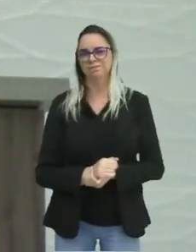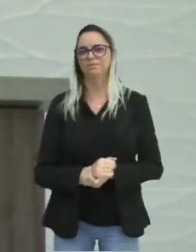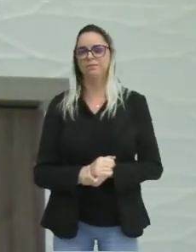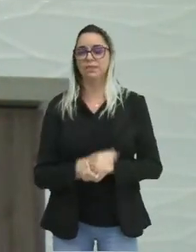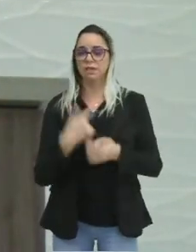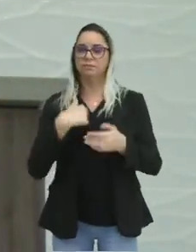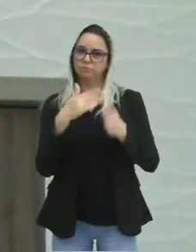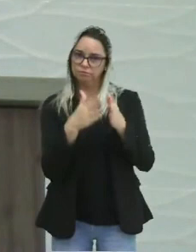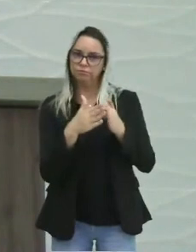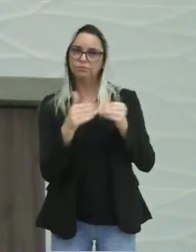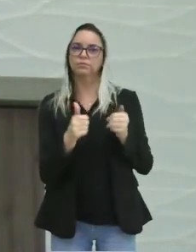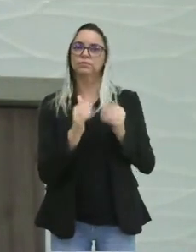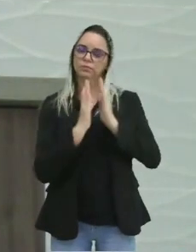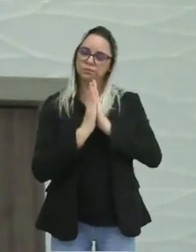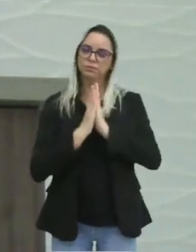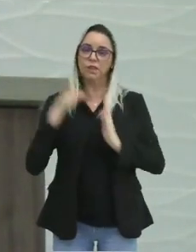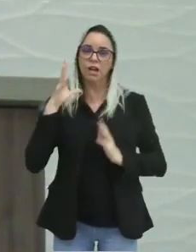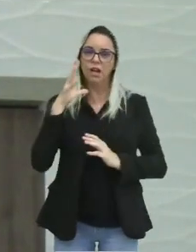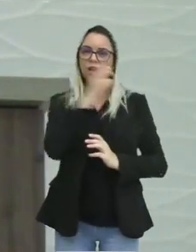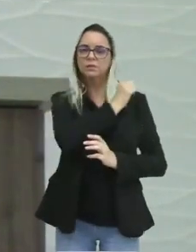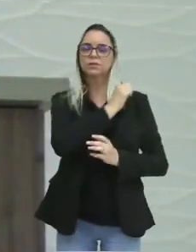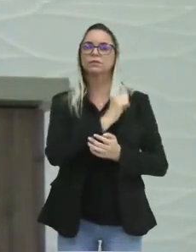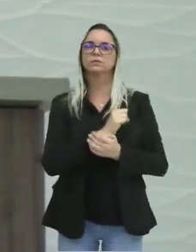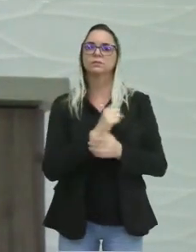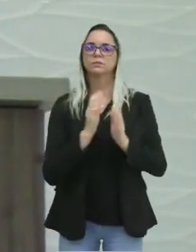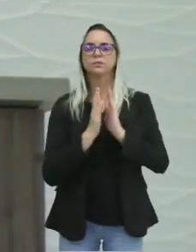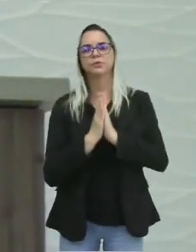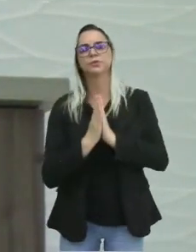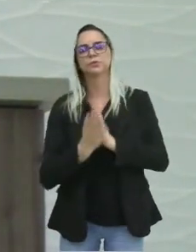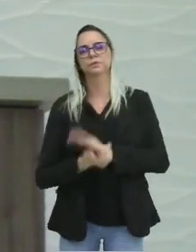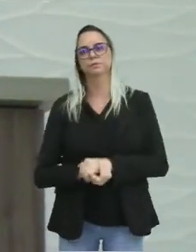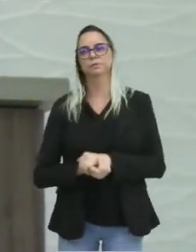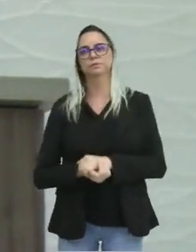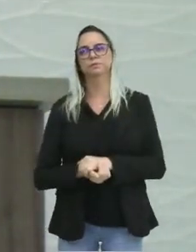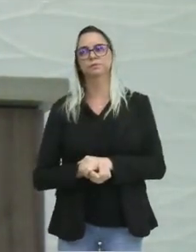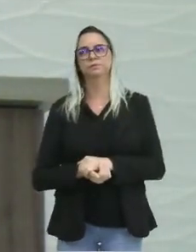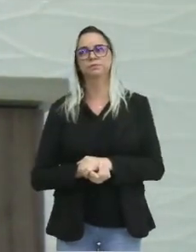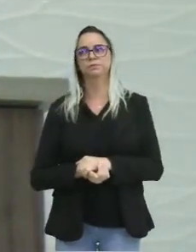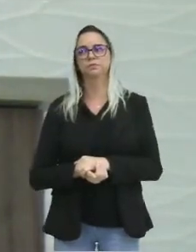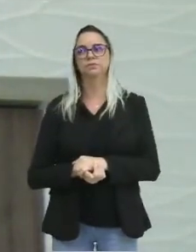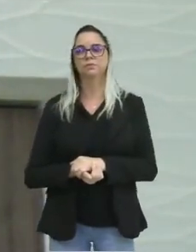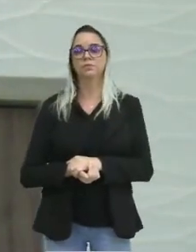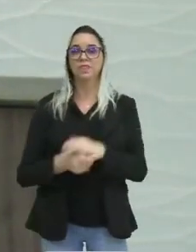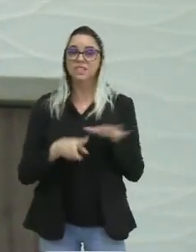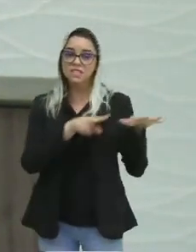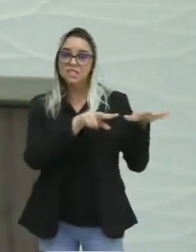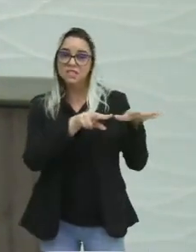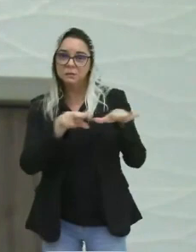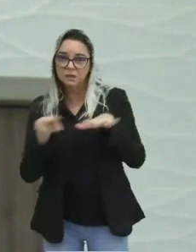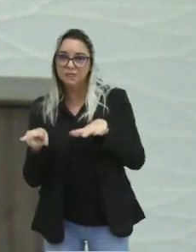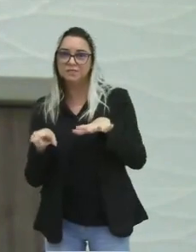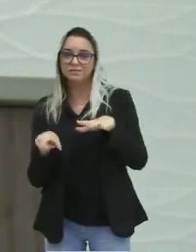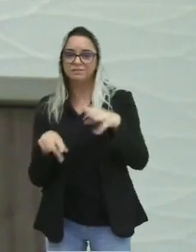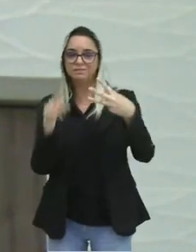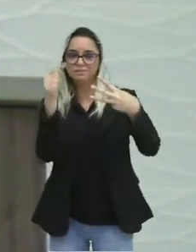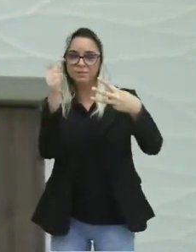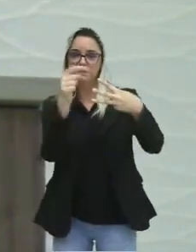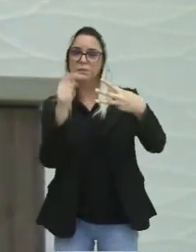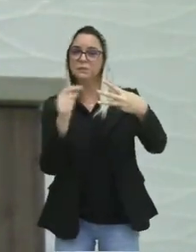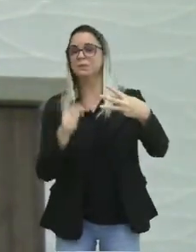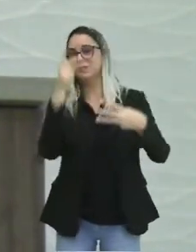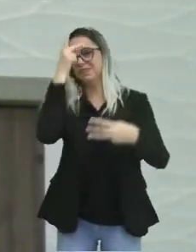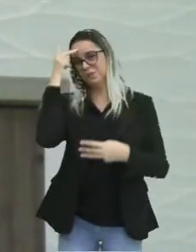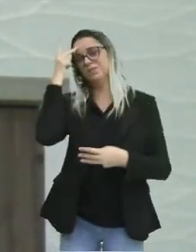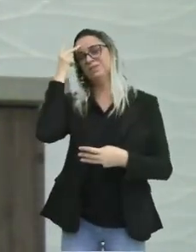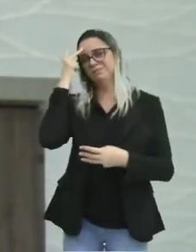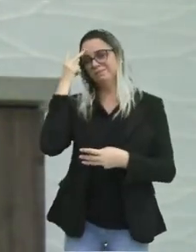urgência, que veja isso com cuidado, né? Porque essa semana teve 3 pessoas que me procurou